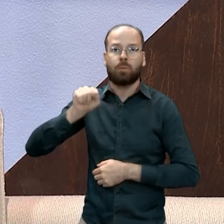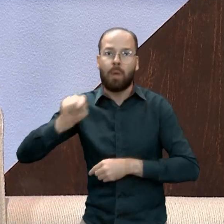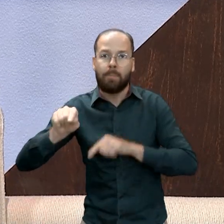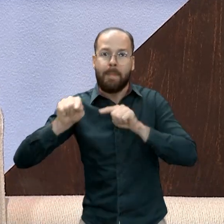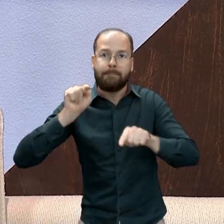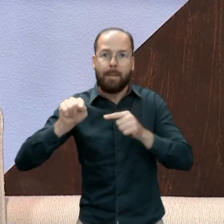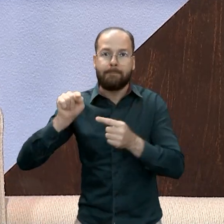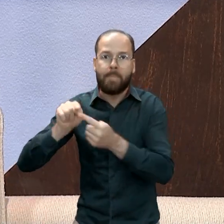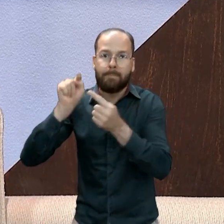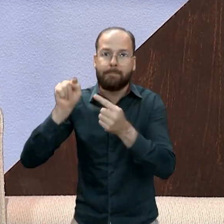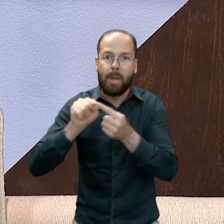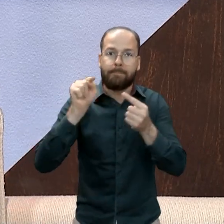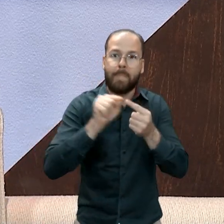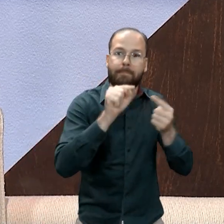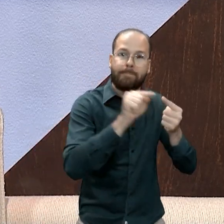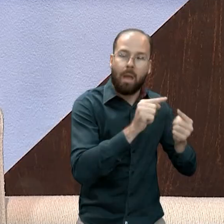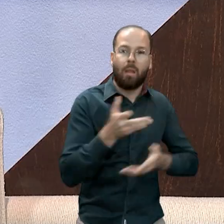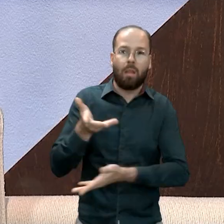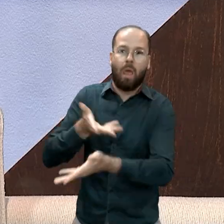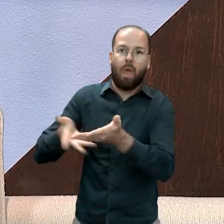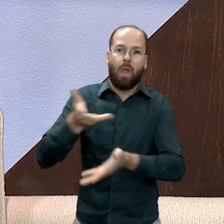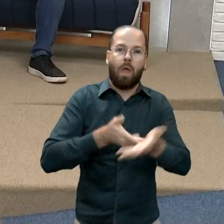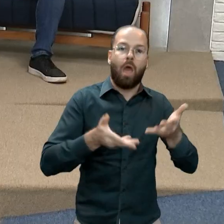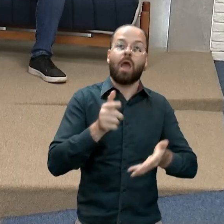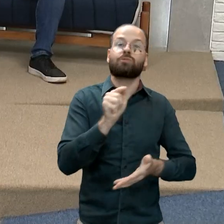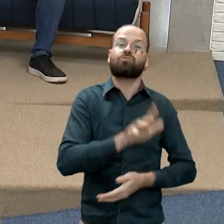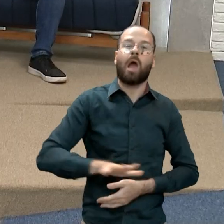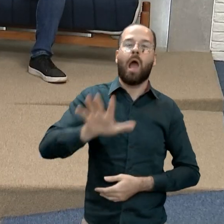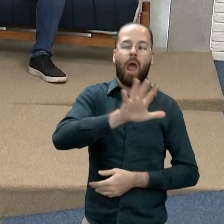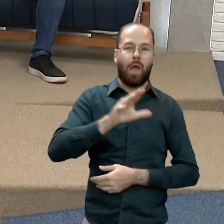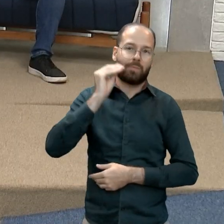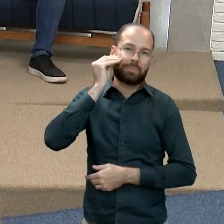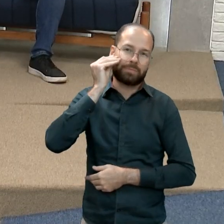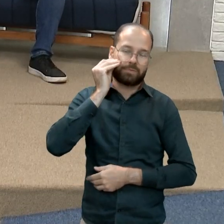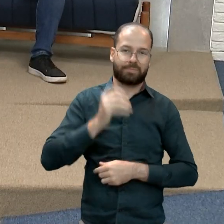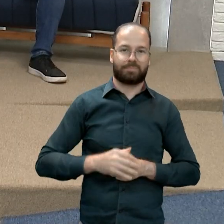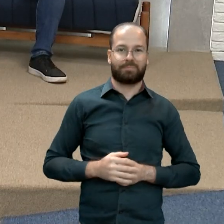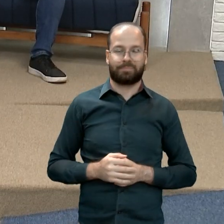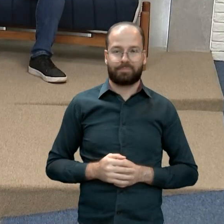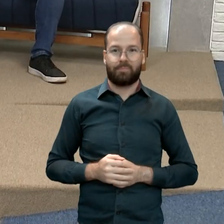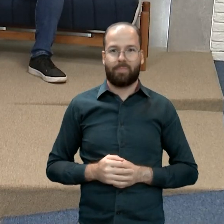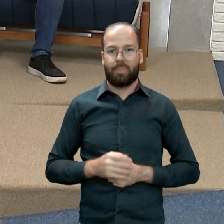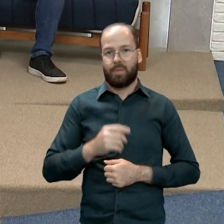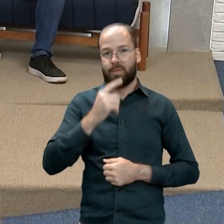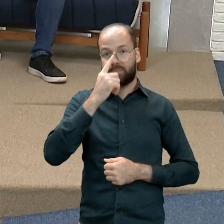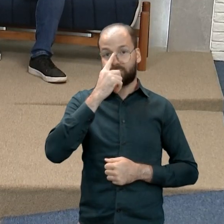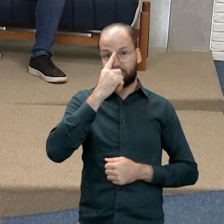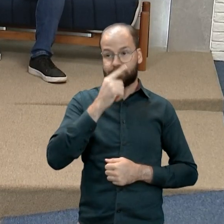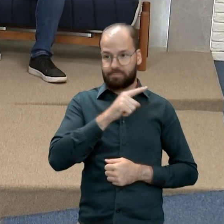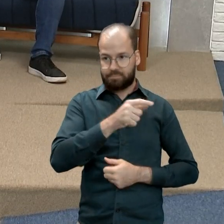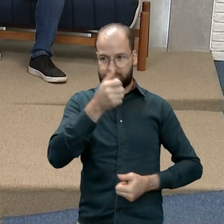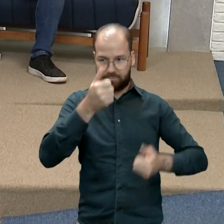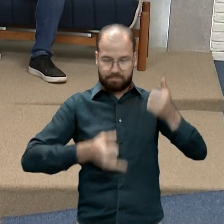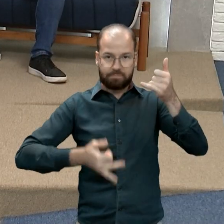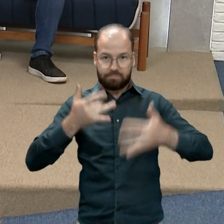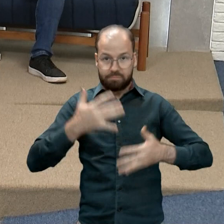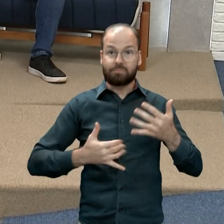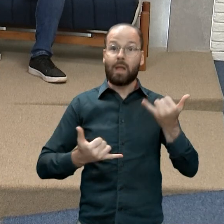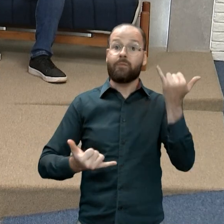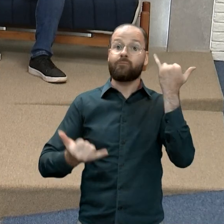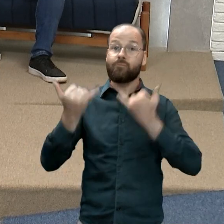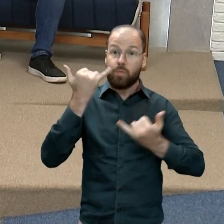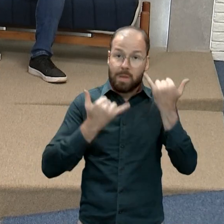aplicabilidade genérica, né? Quando o senhor fala de todas essas informações, esses dados que já são existentes de